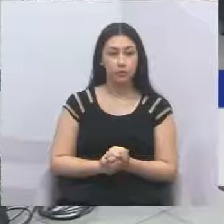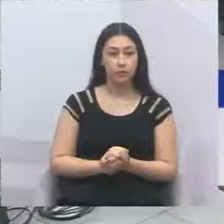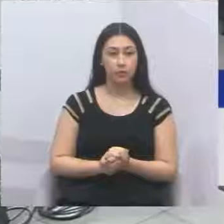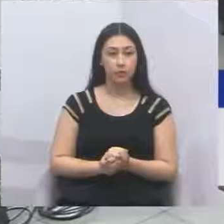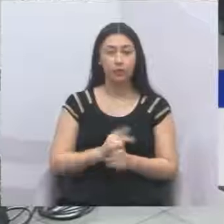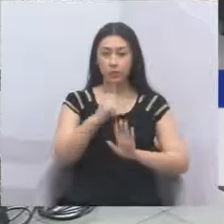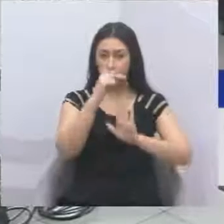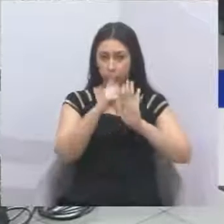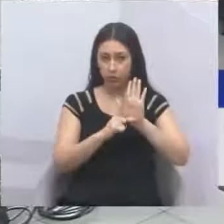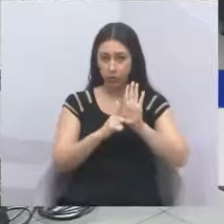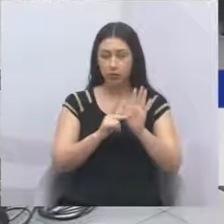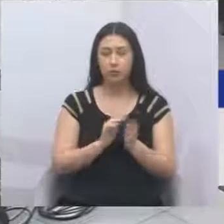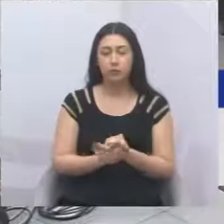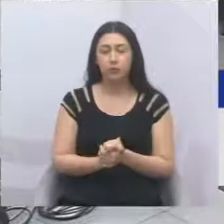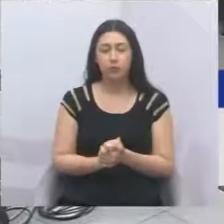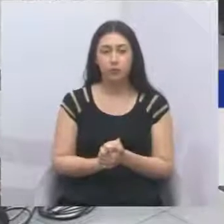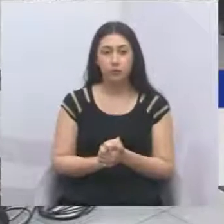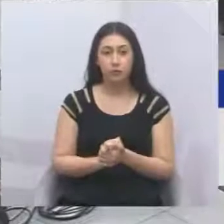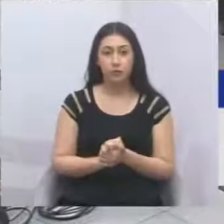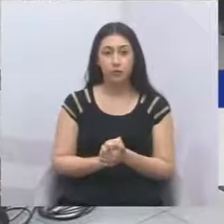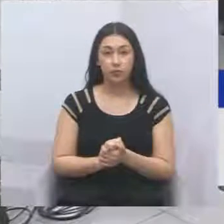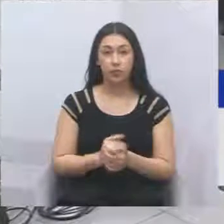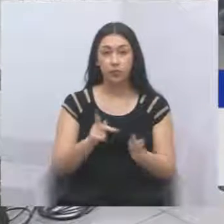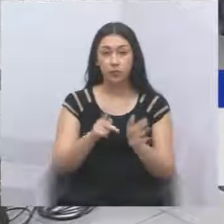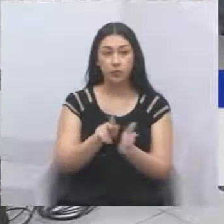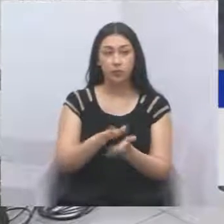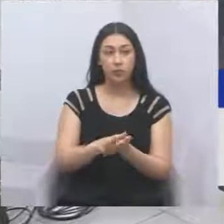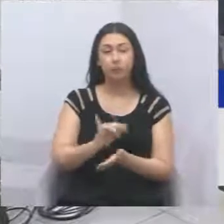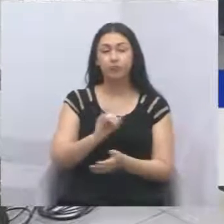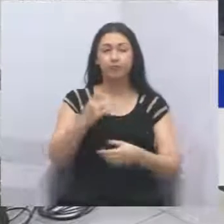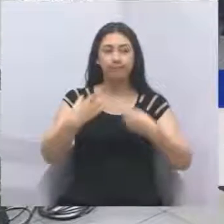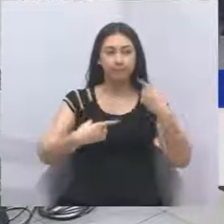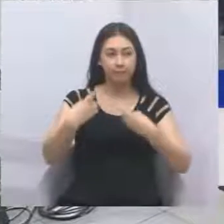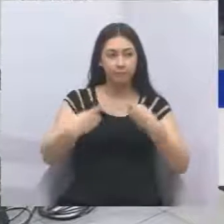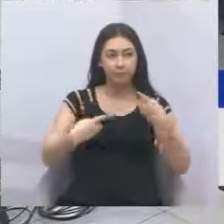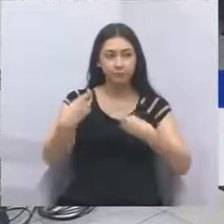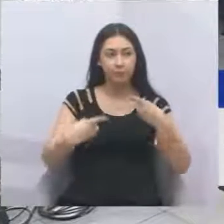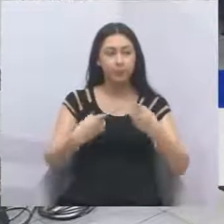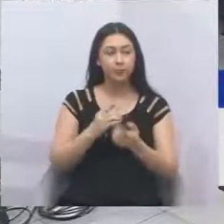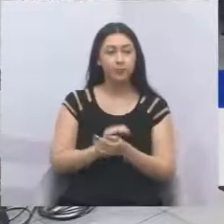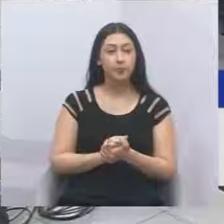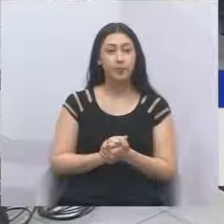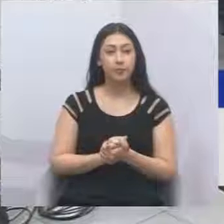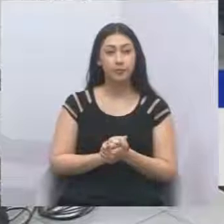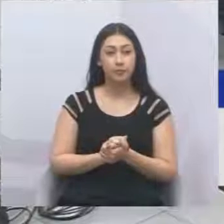Projeto da Lei Orgânica do município está em discussão.